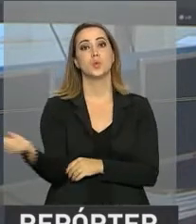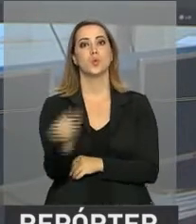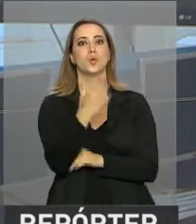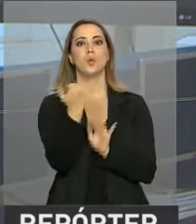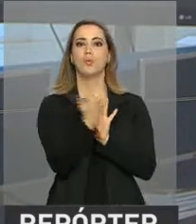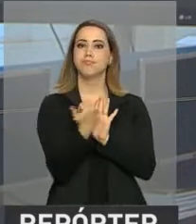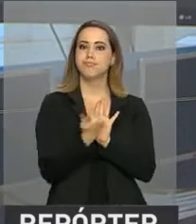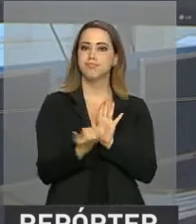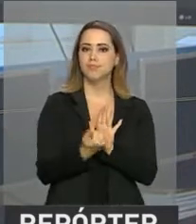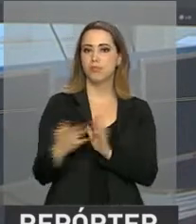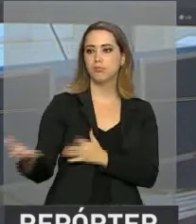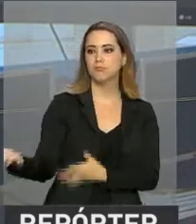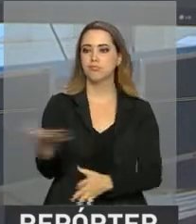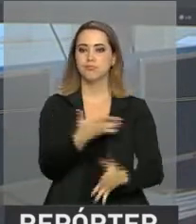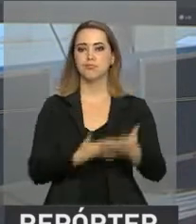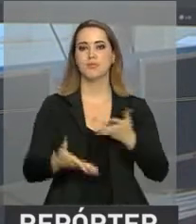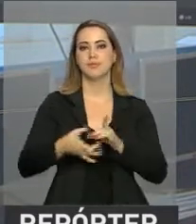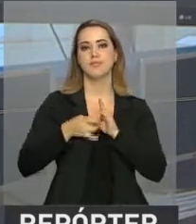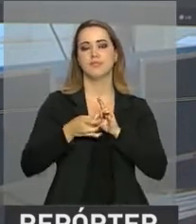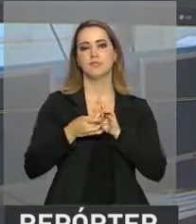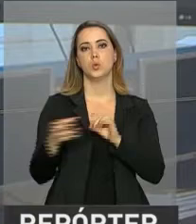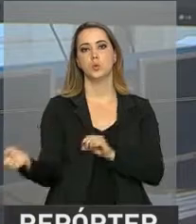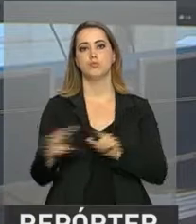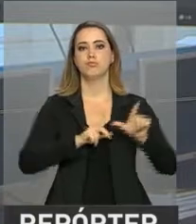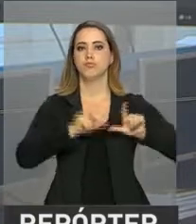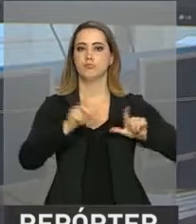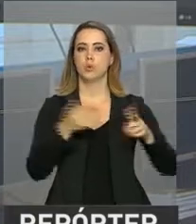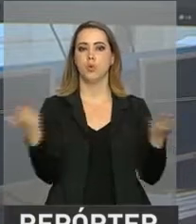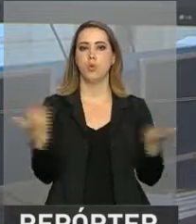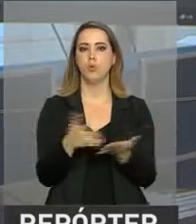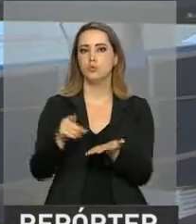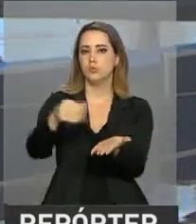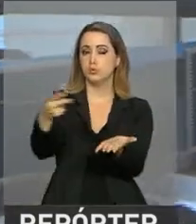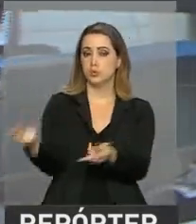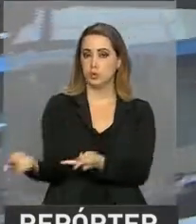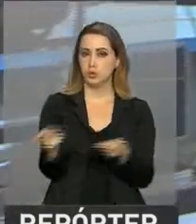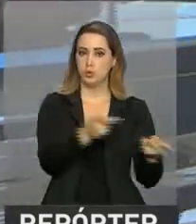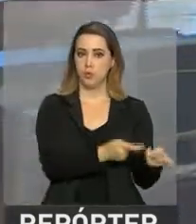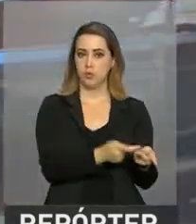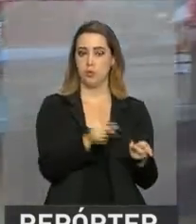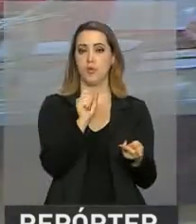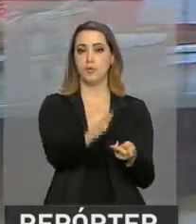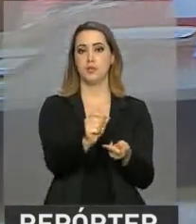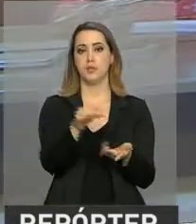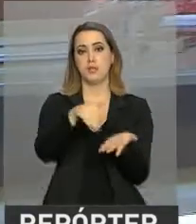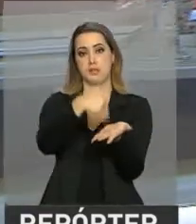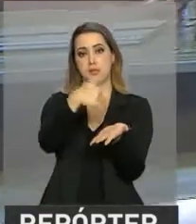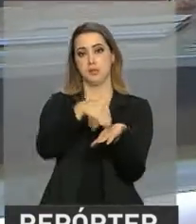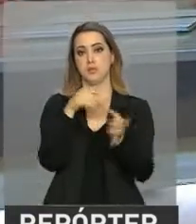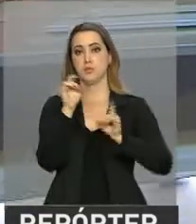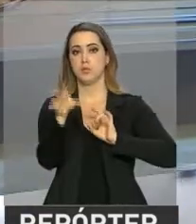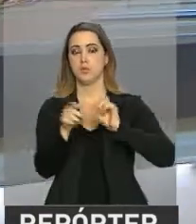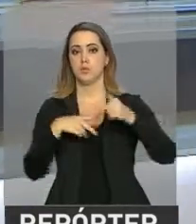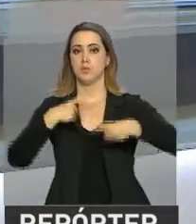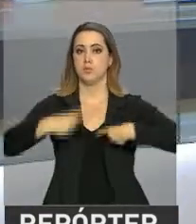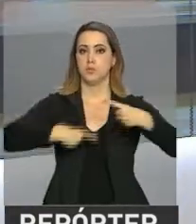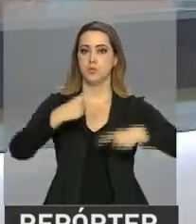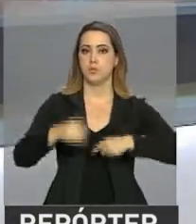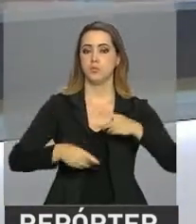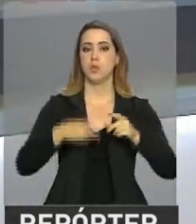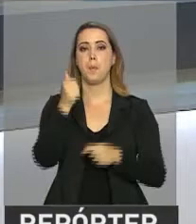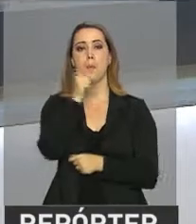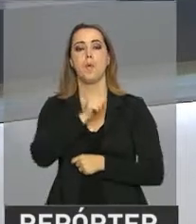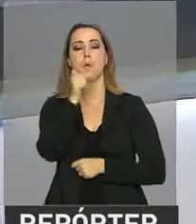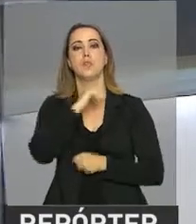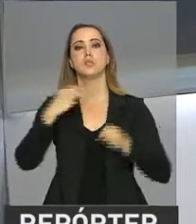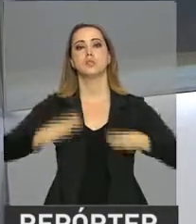nova, mais interativo e com novos quadros. E hoje tem uma convidada especial no estúdio. É a secretária especial de políticas para as